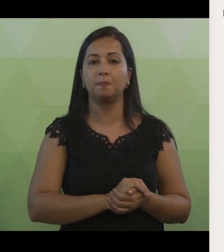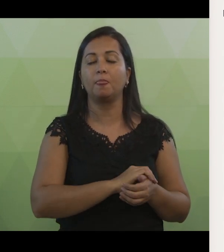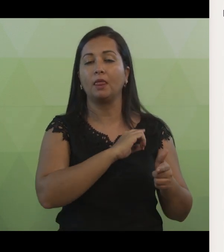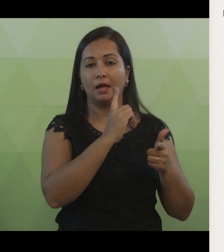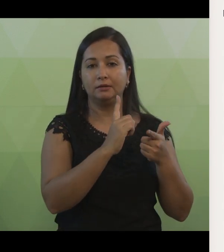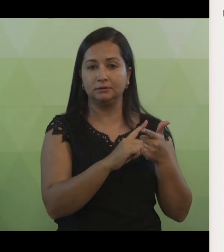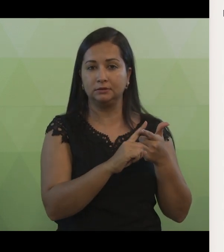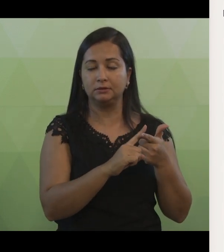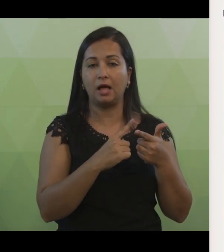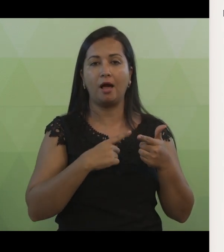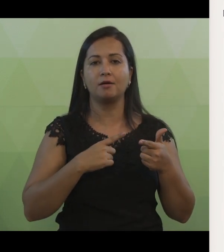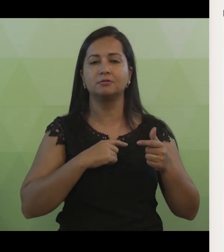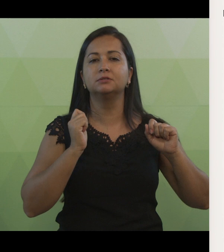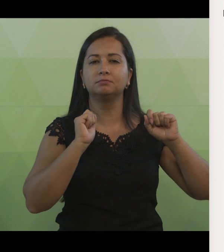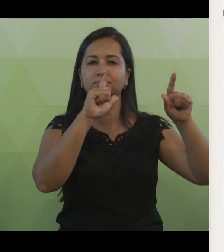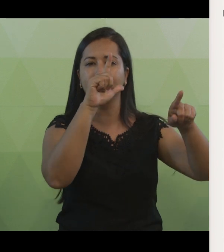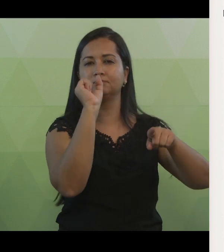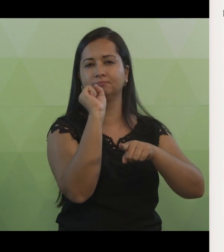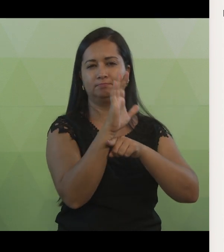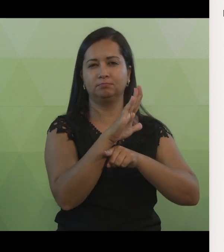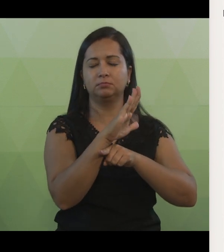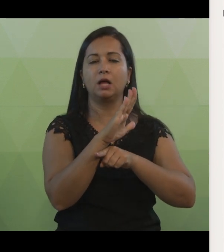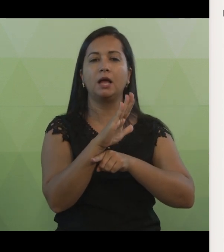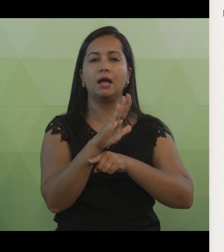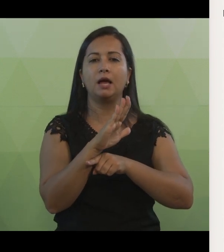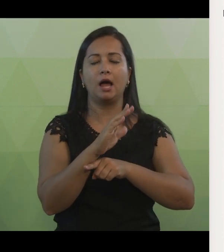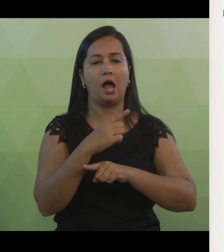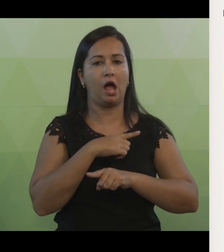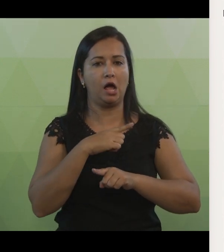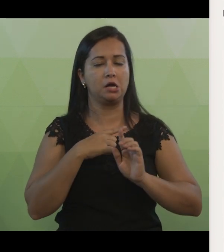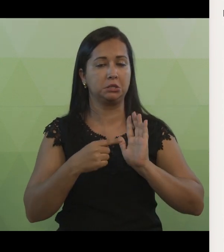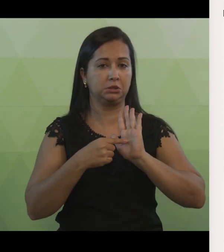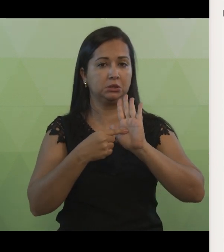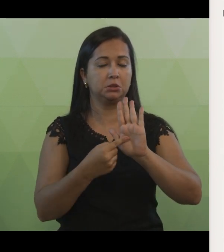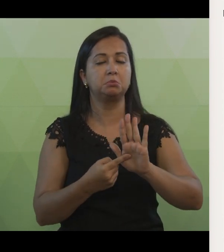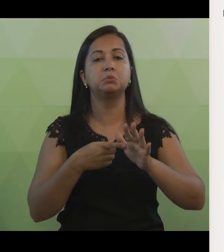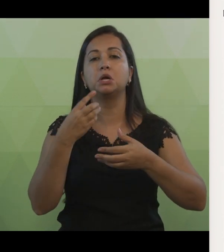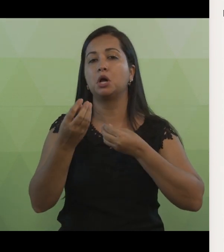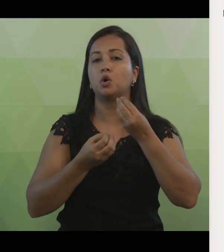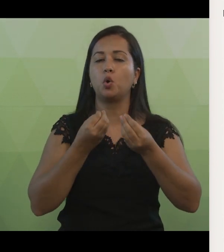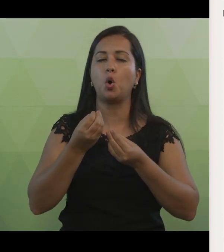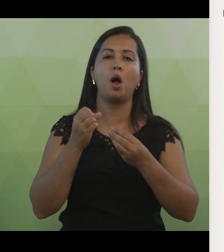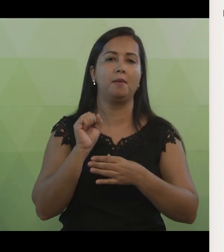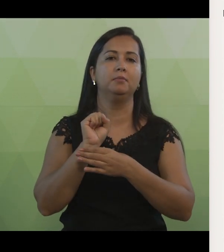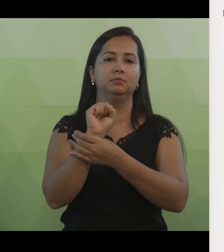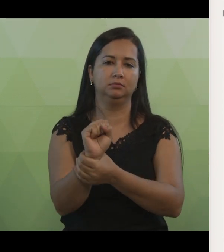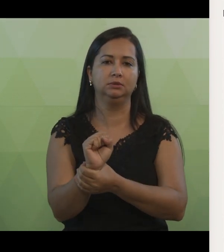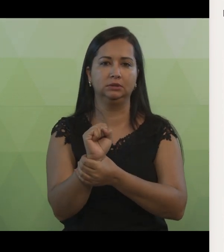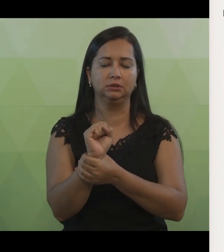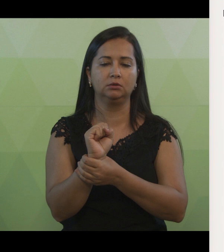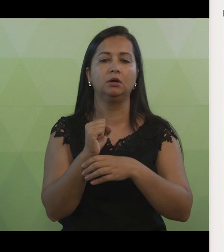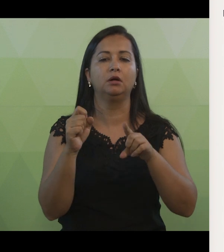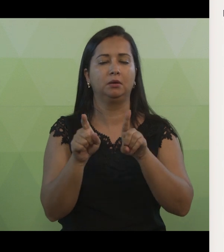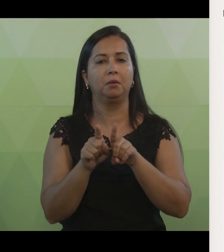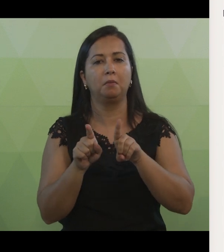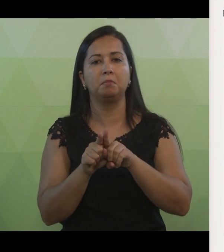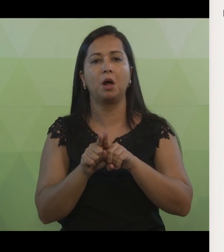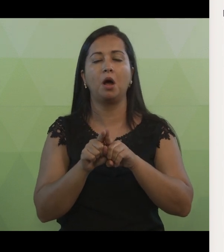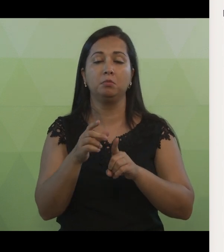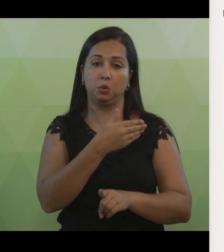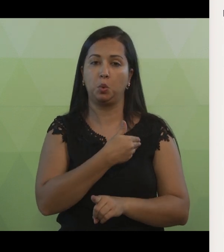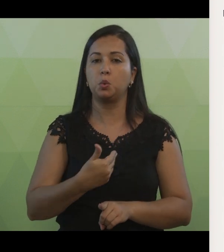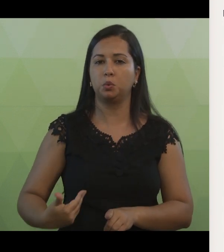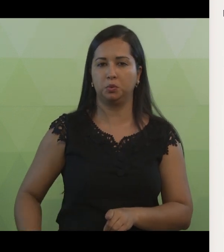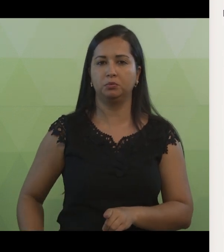uma apresentação de slides sobre o assunto de segurança da informação feita pelo pessoal do SERPRO, que é o Setor de Processamento de Dados da União, que é do Governo Federal.